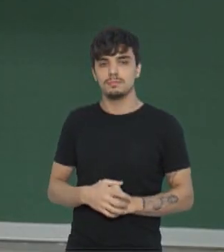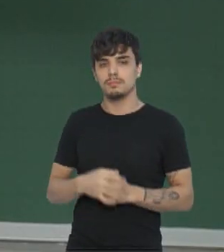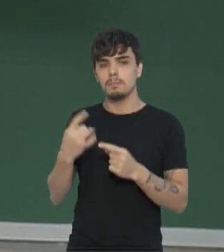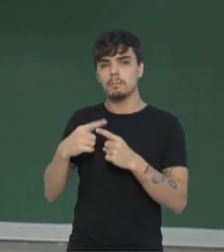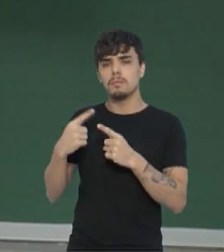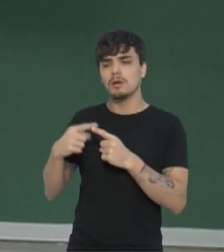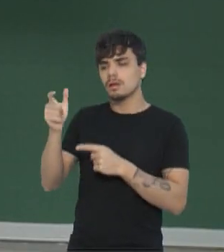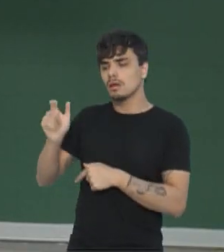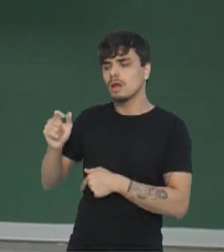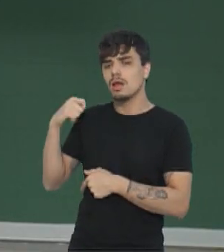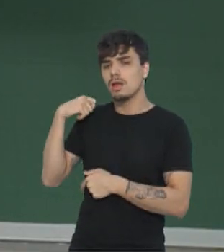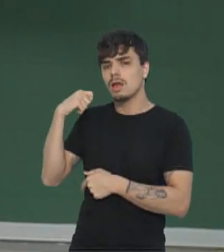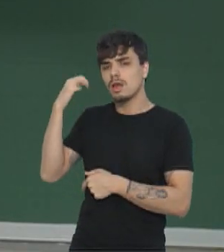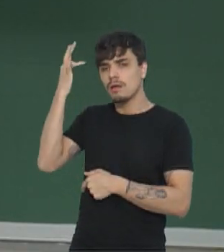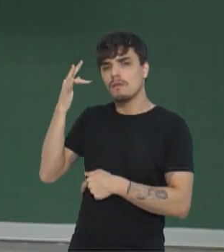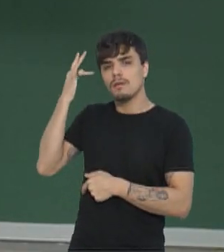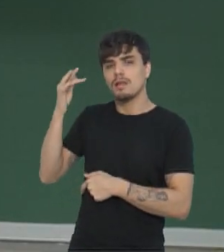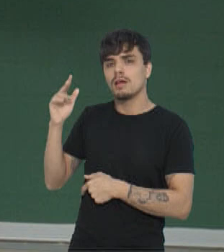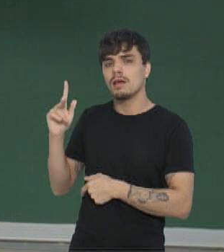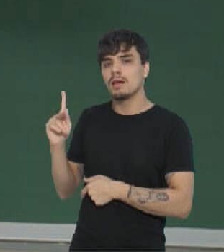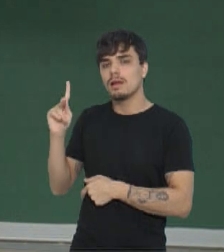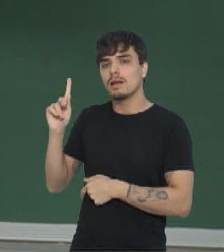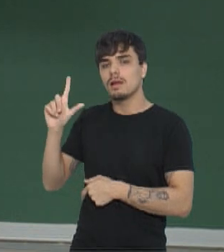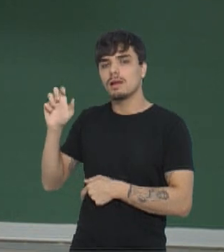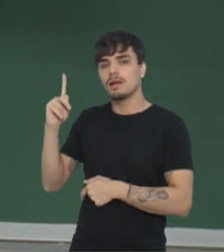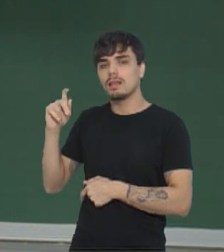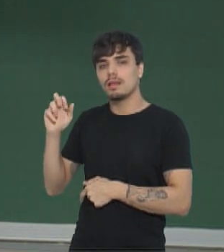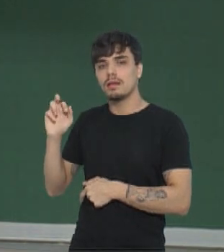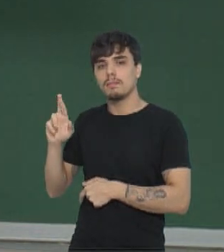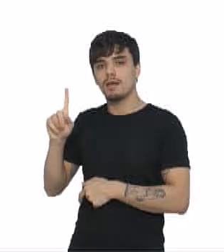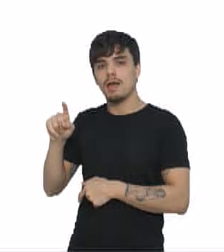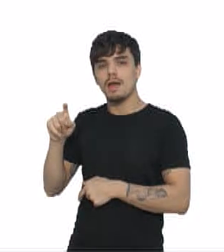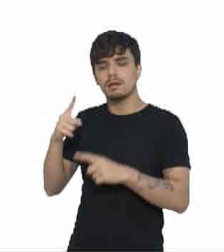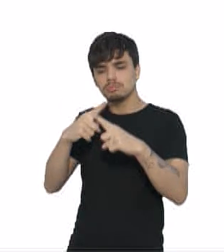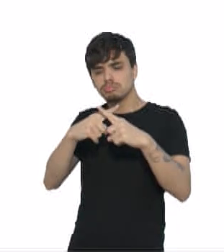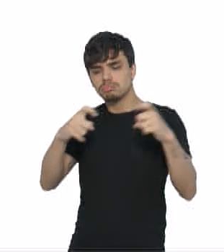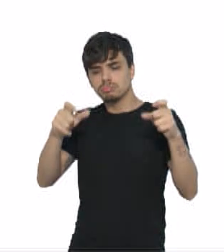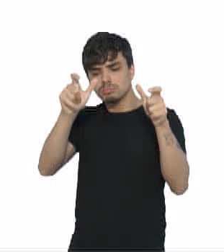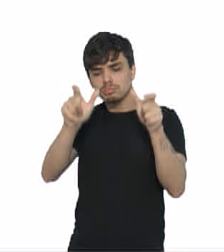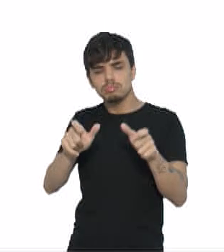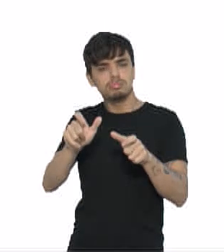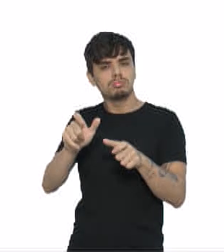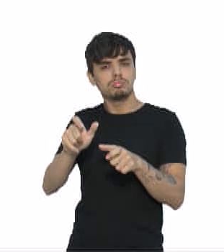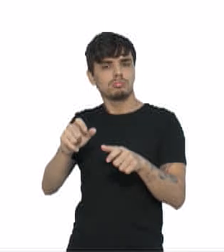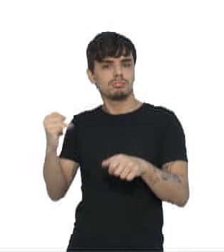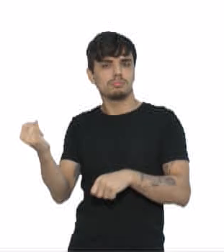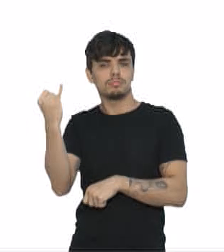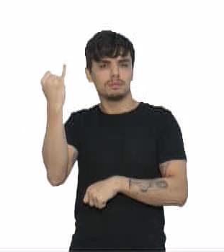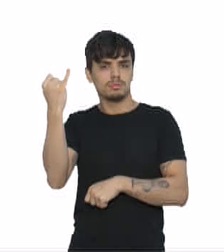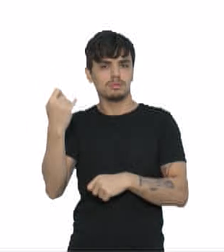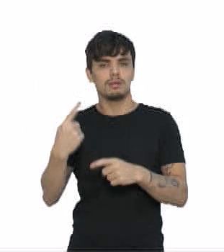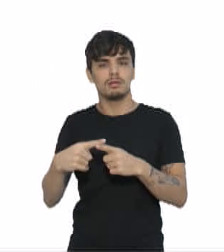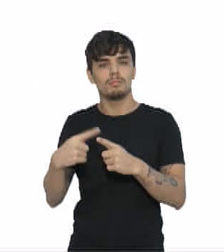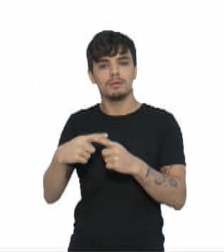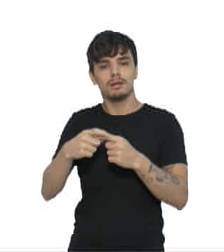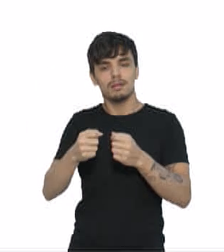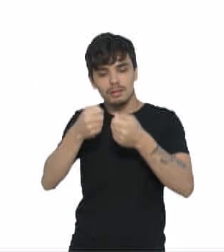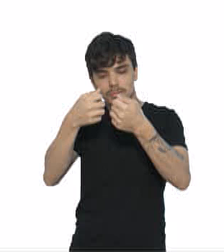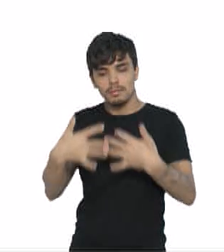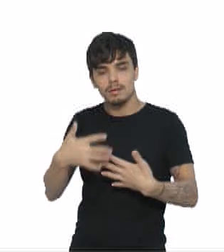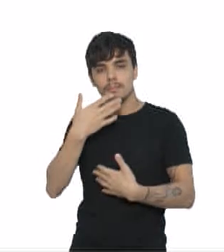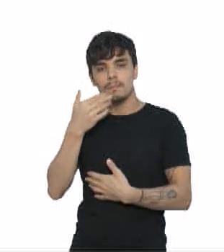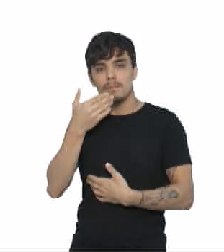Kepler é considerado um cientista importante? Porque ele desenvolveu melhor a teoria de Copérnico